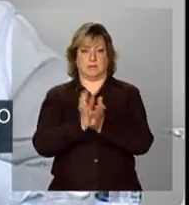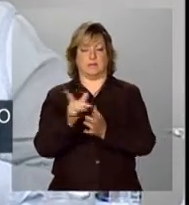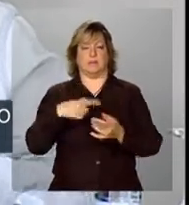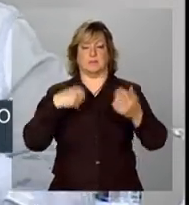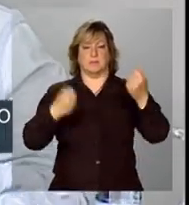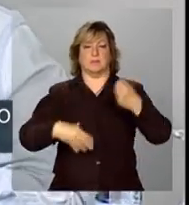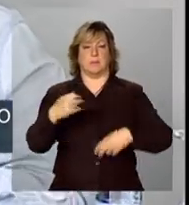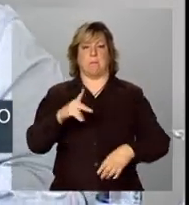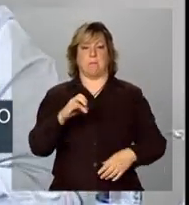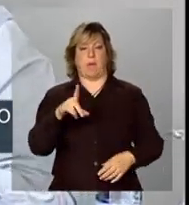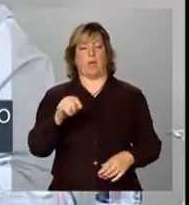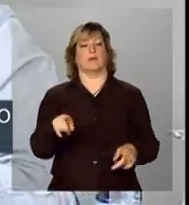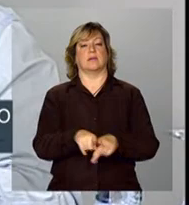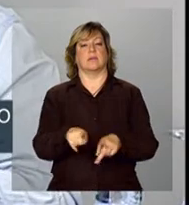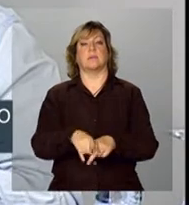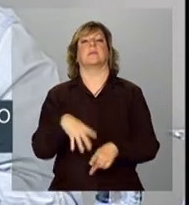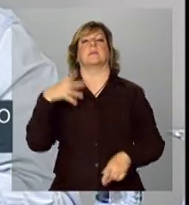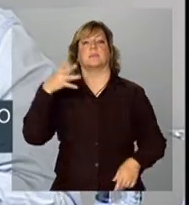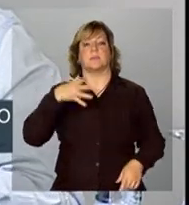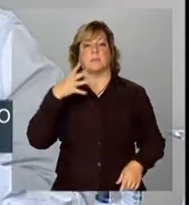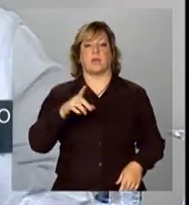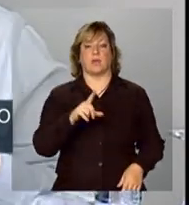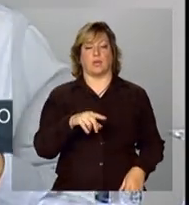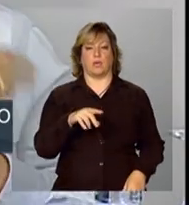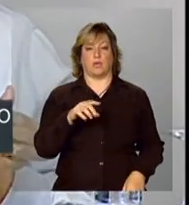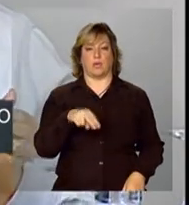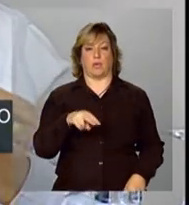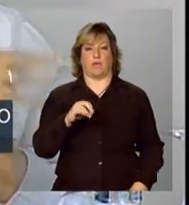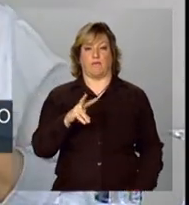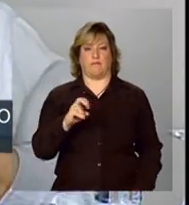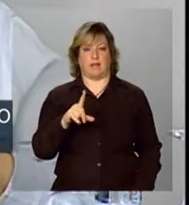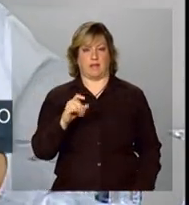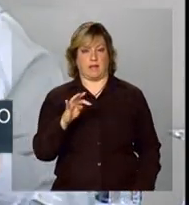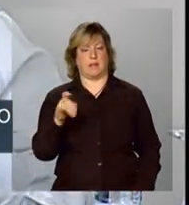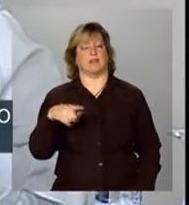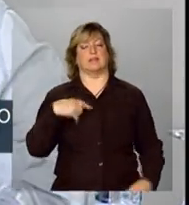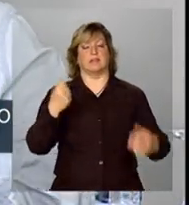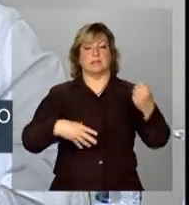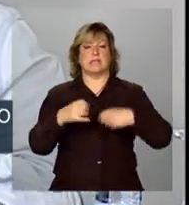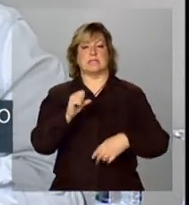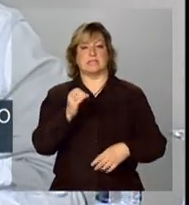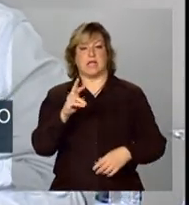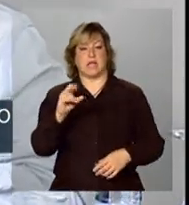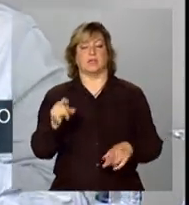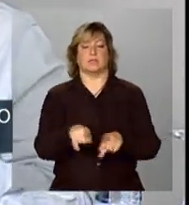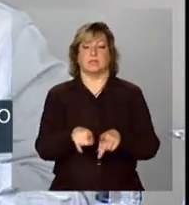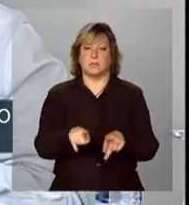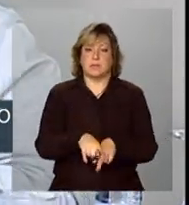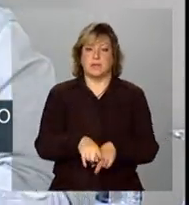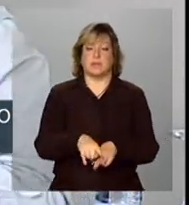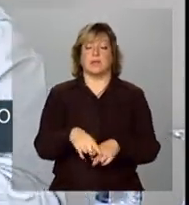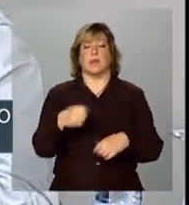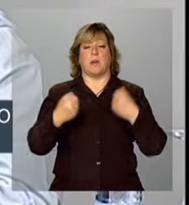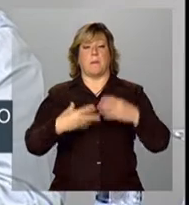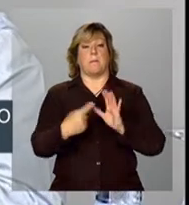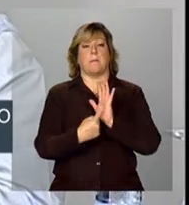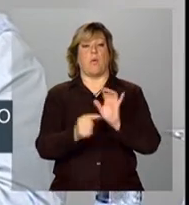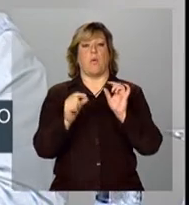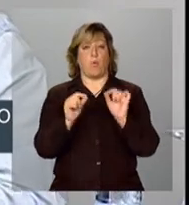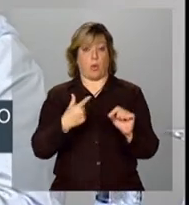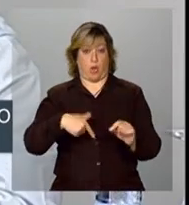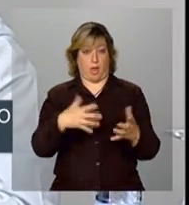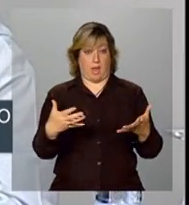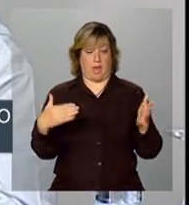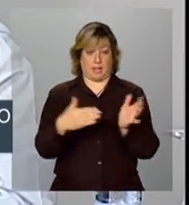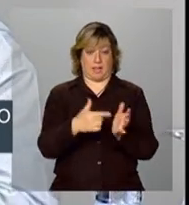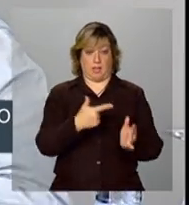Paulo Adari, também a fala do Lovatelli e também do Sérgio, modelando aquilo que é o objetivo até